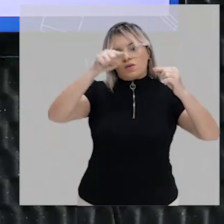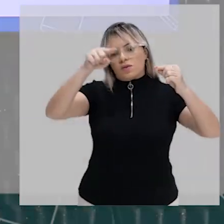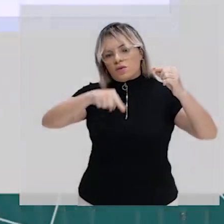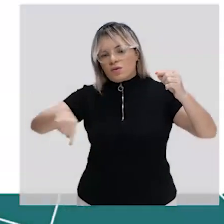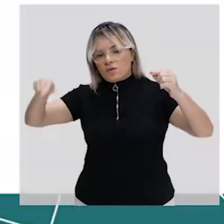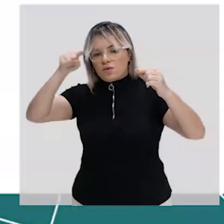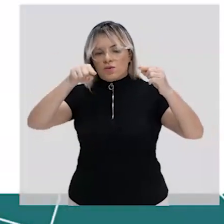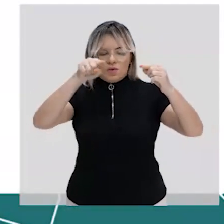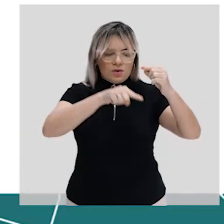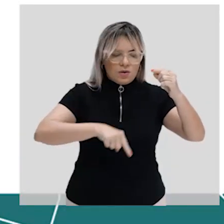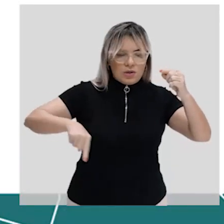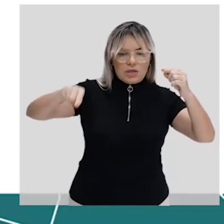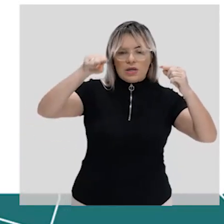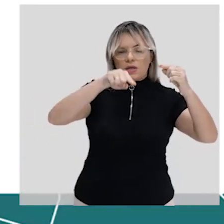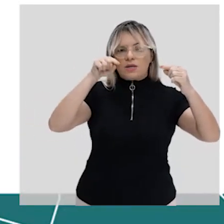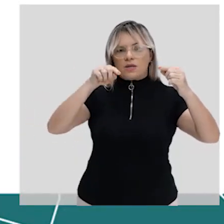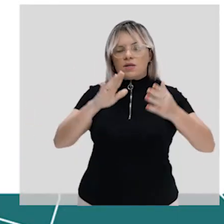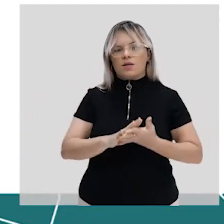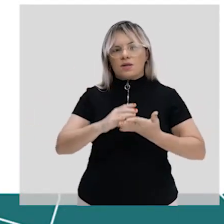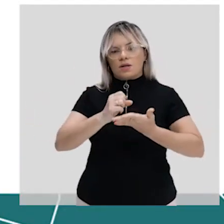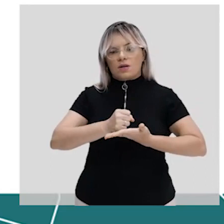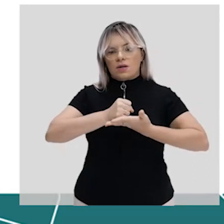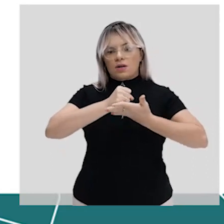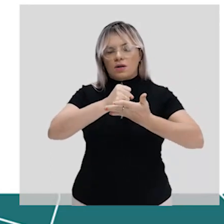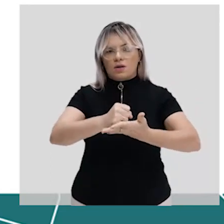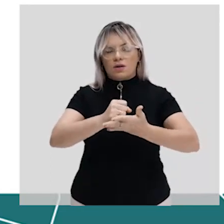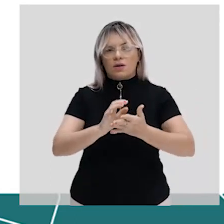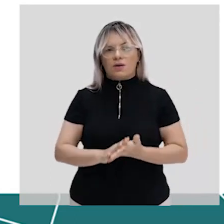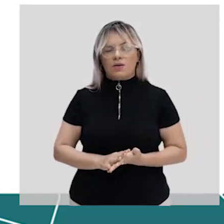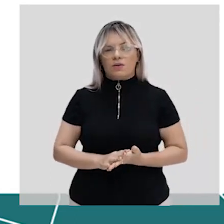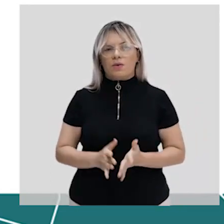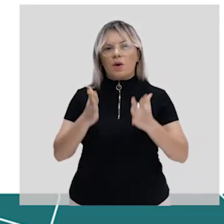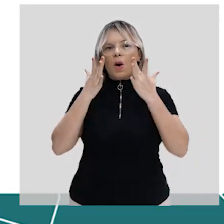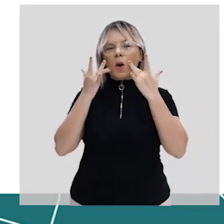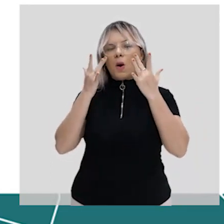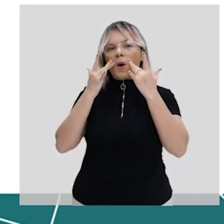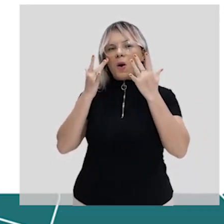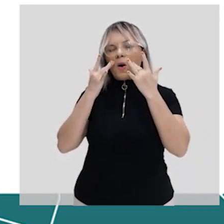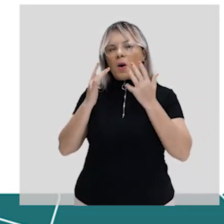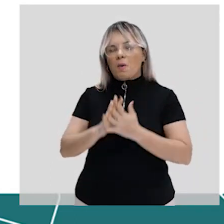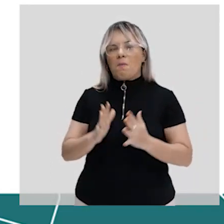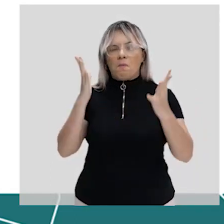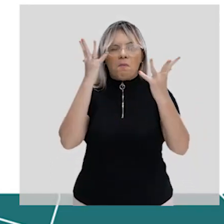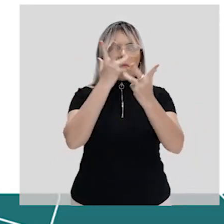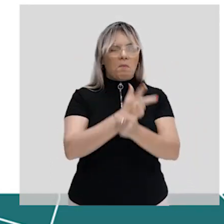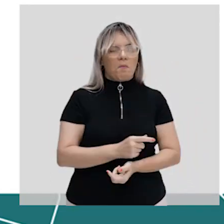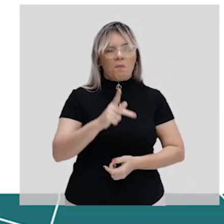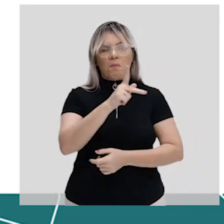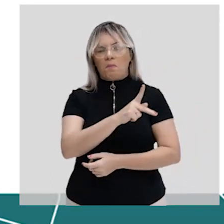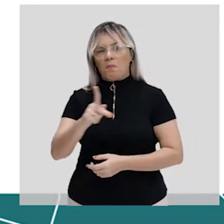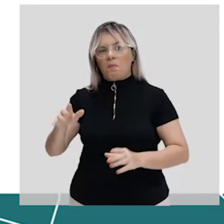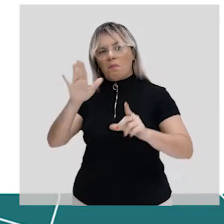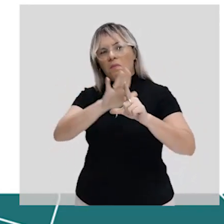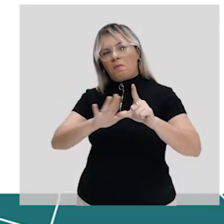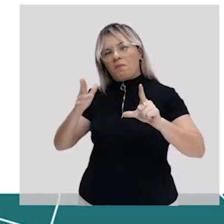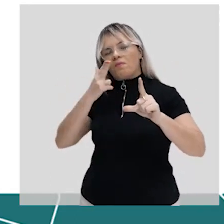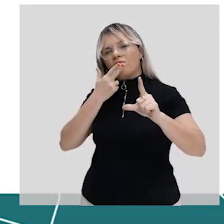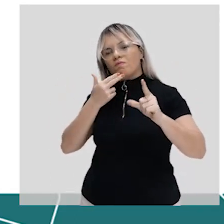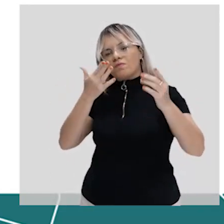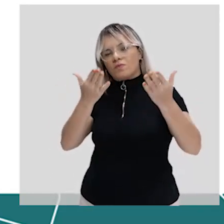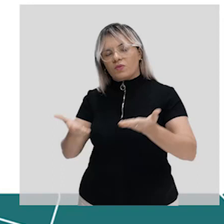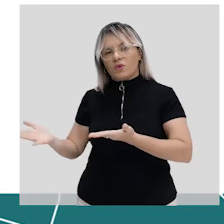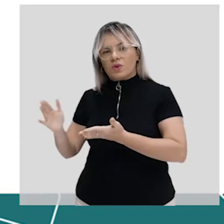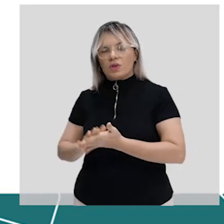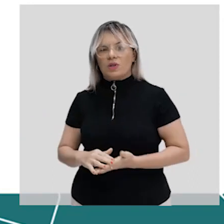diagrama? Temos aqui, com auxílio da arte, né, professor maravilhoso que vocês têm aqui na nossa plataforma. Aqui